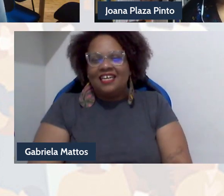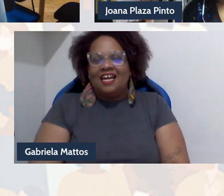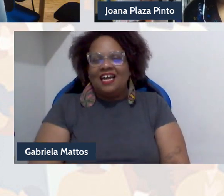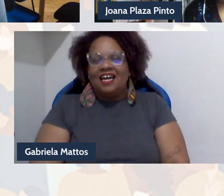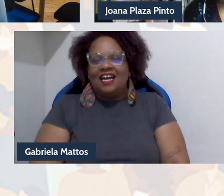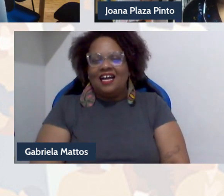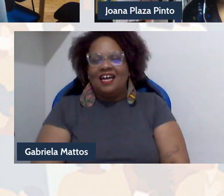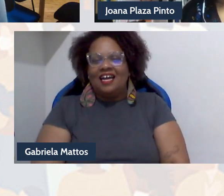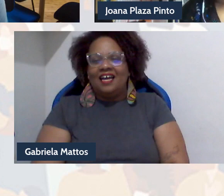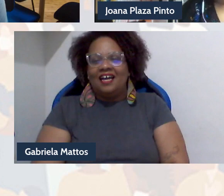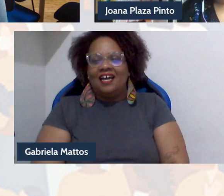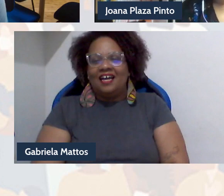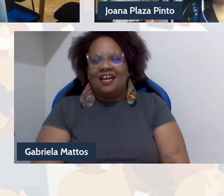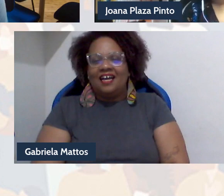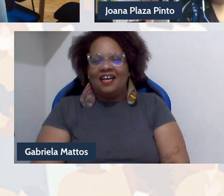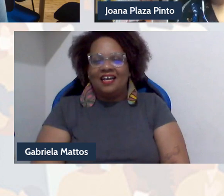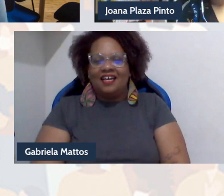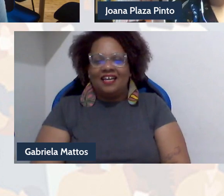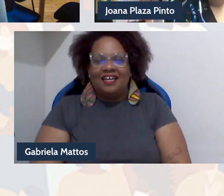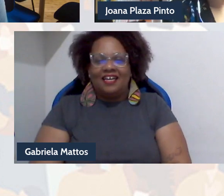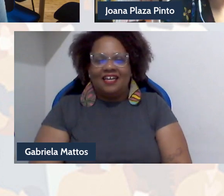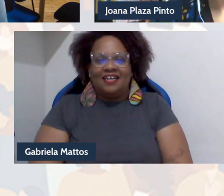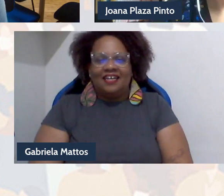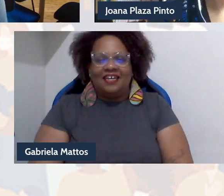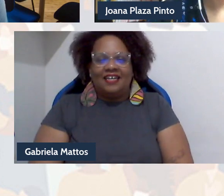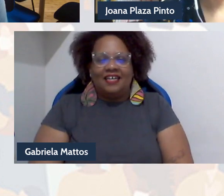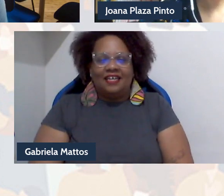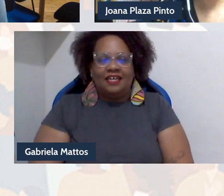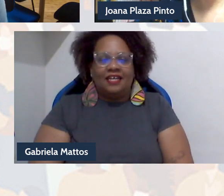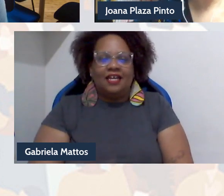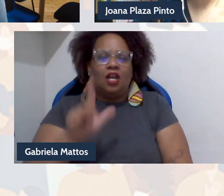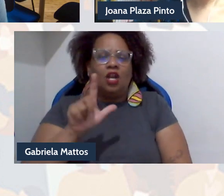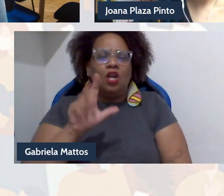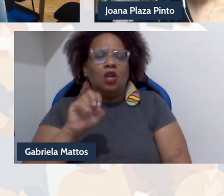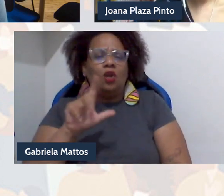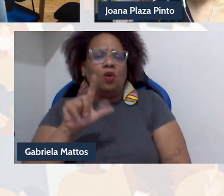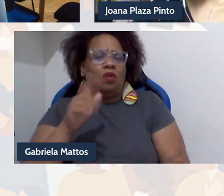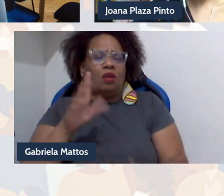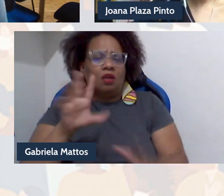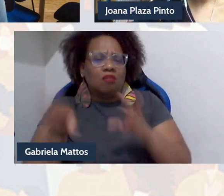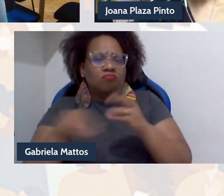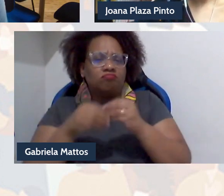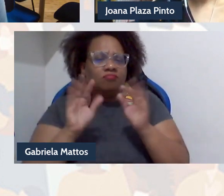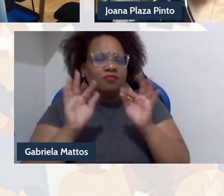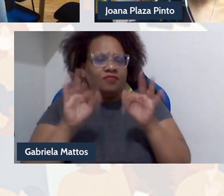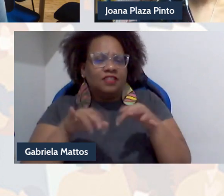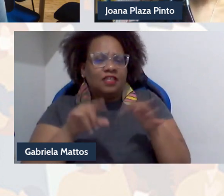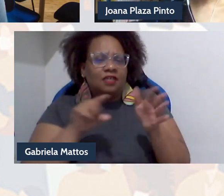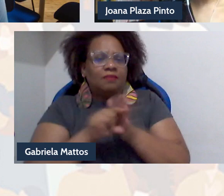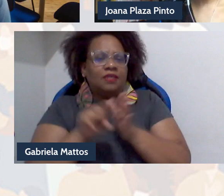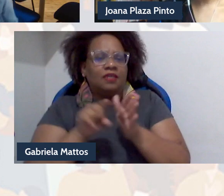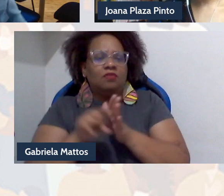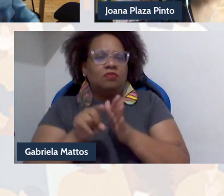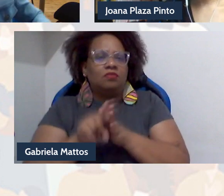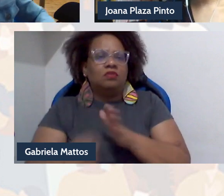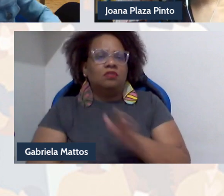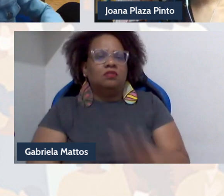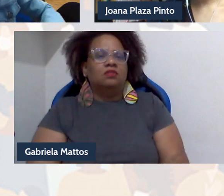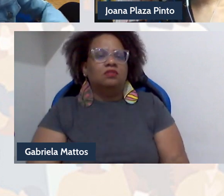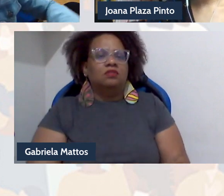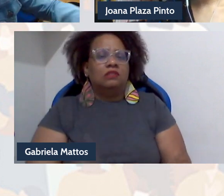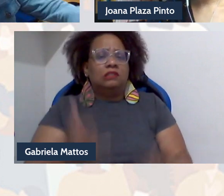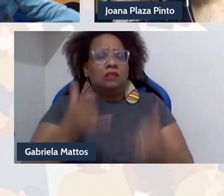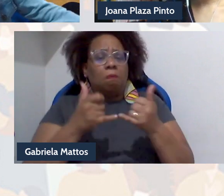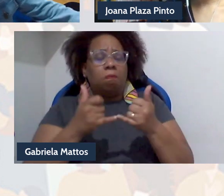Lola, você gostaria de fazer algumas considerações com as últimas perguntas? Eu não sei se, como você tinha caído, se